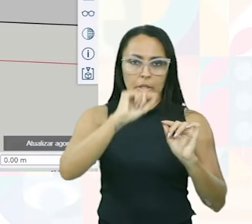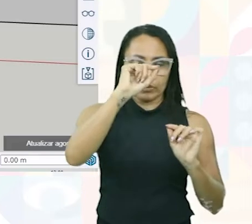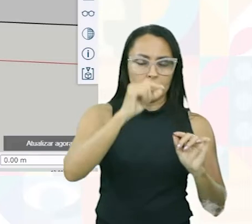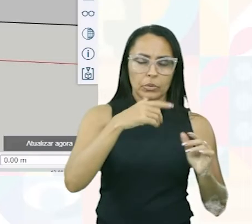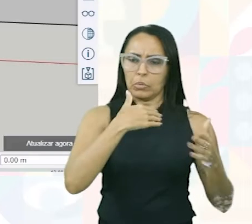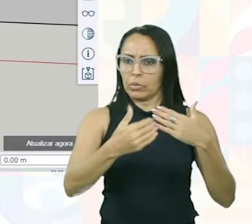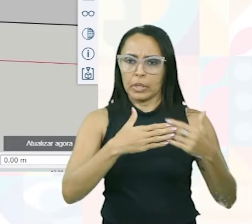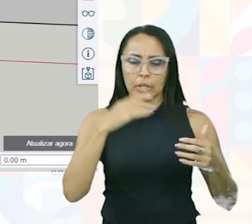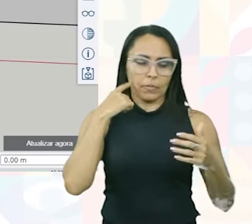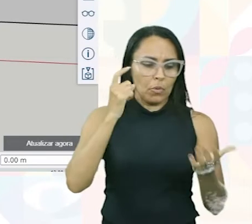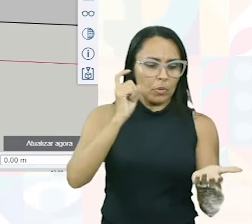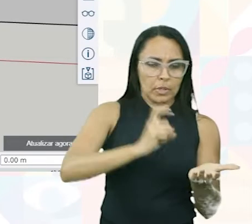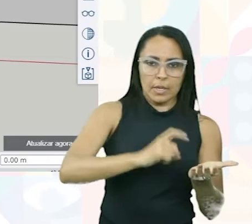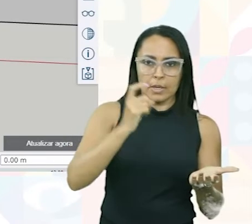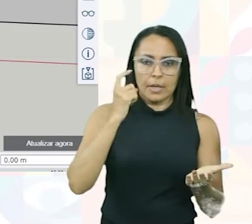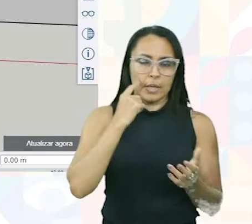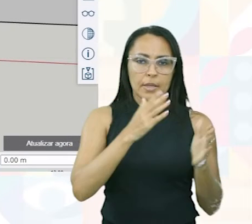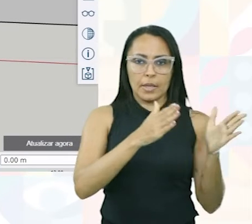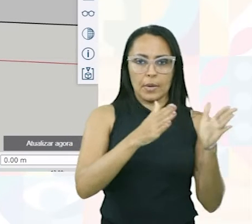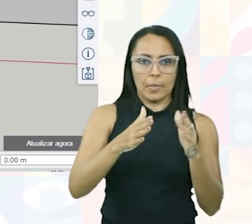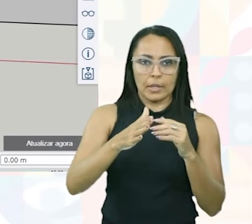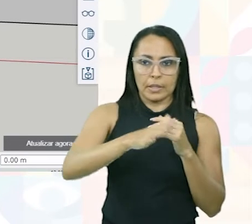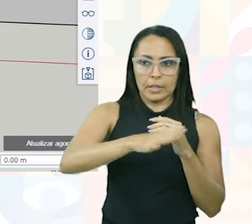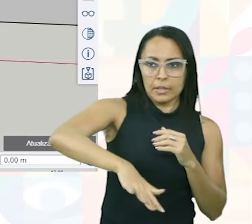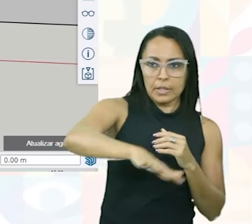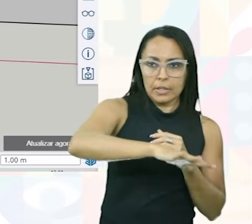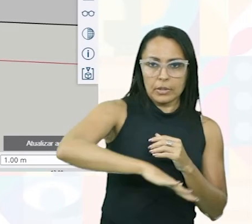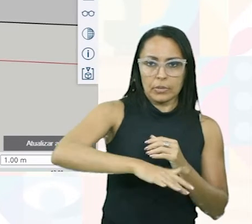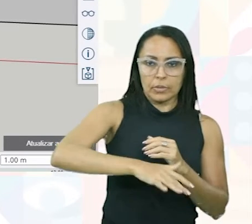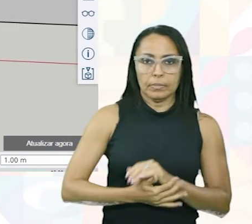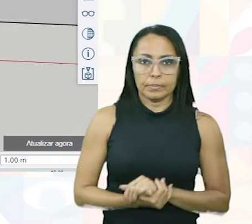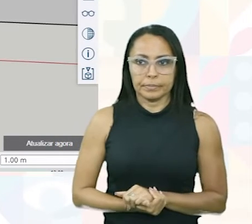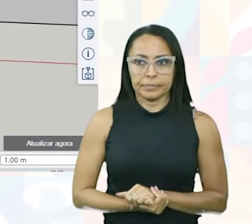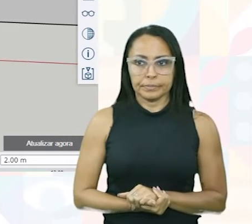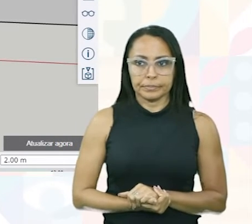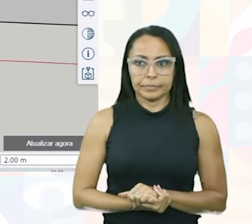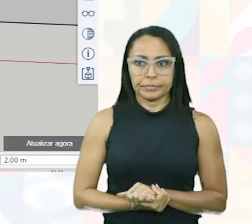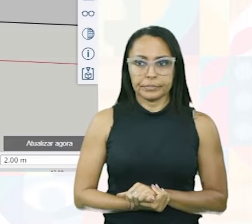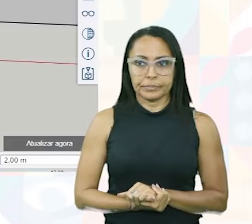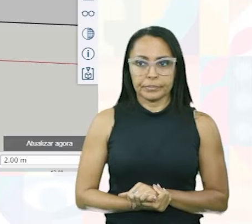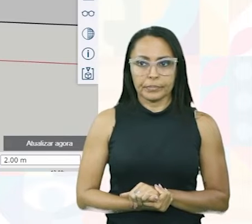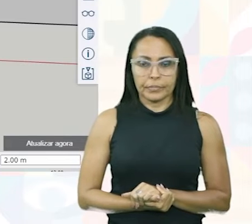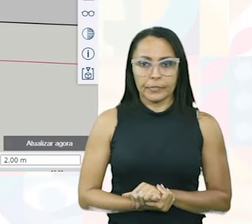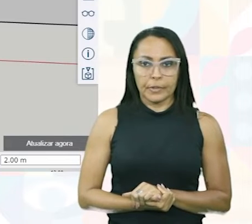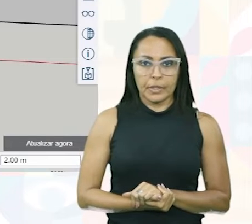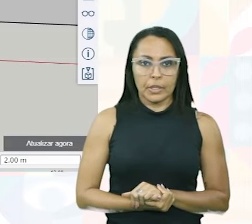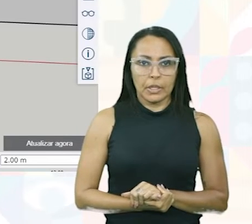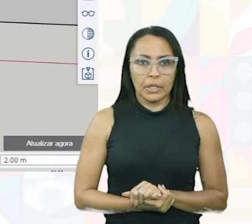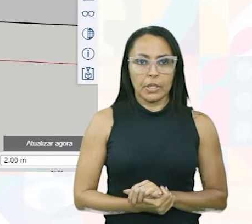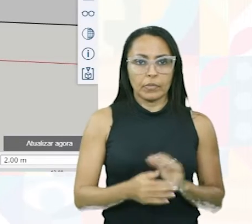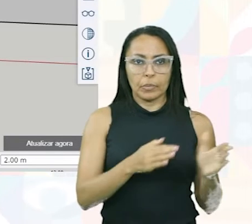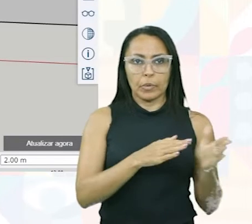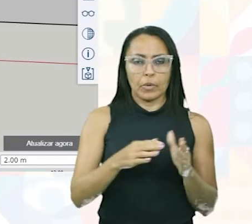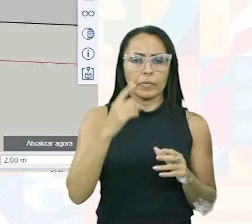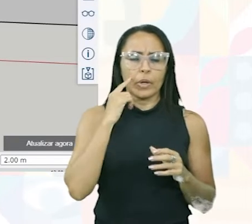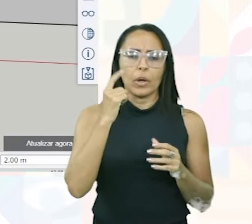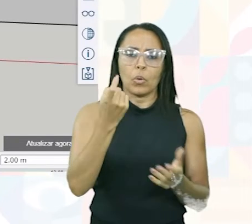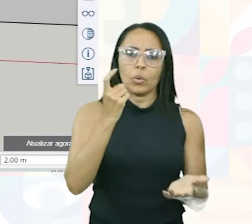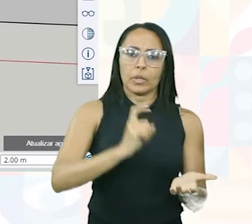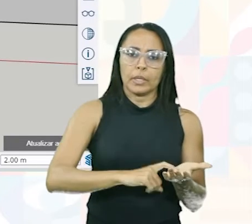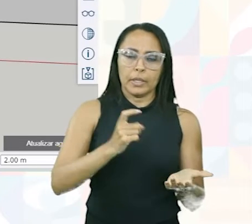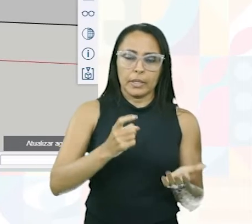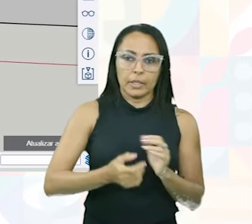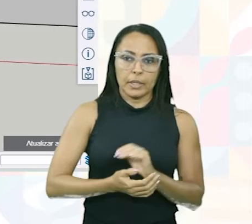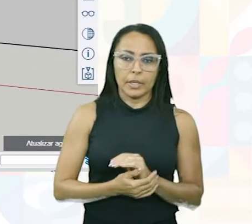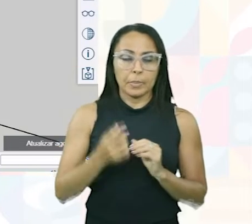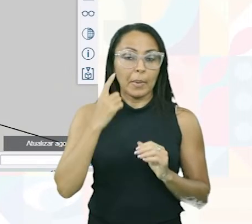Eu vou clicar aqui na parte interna, né? E vou mover, eu só dei um clique, movi lá para trás. Mas